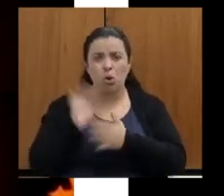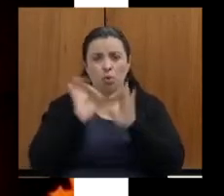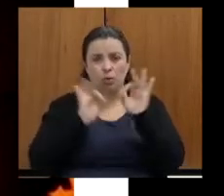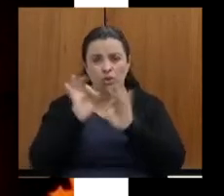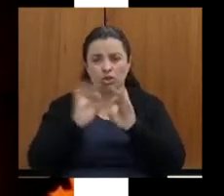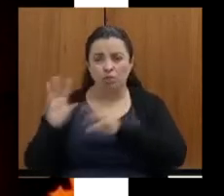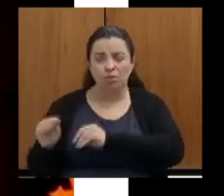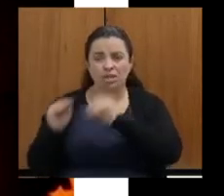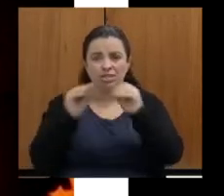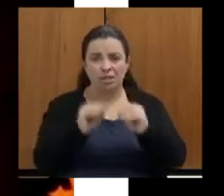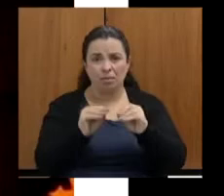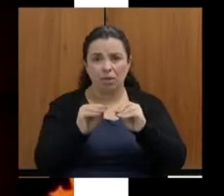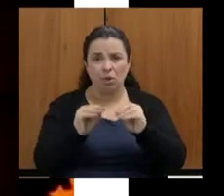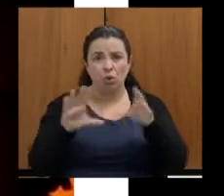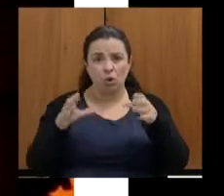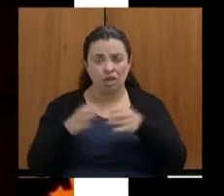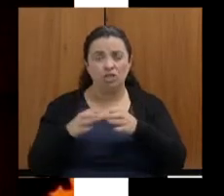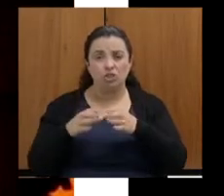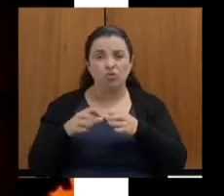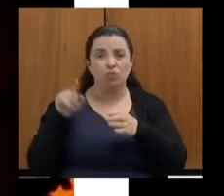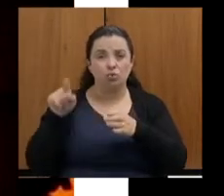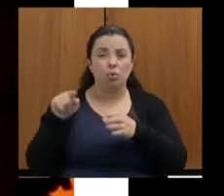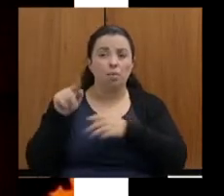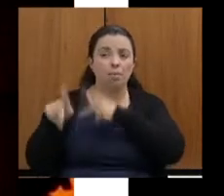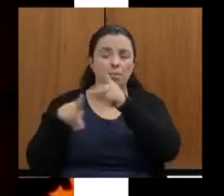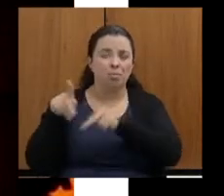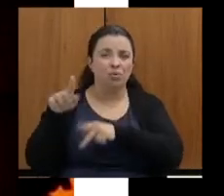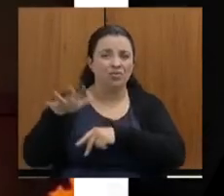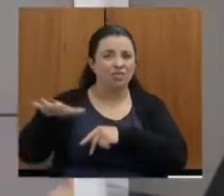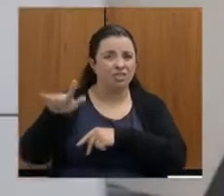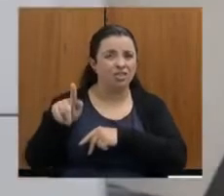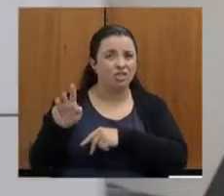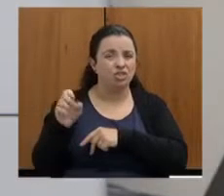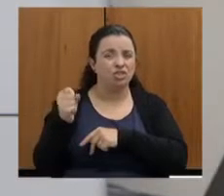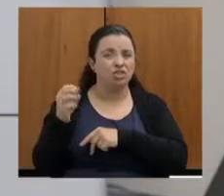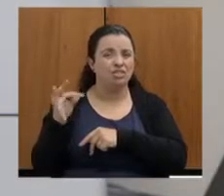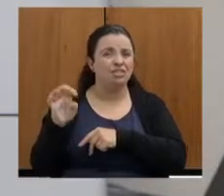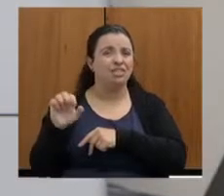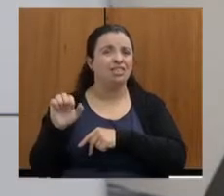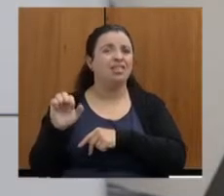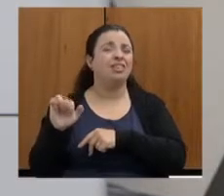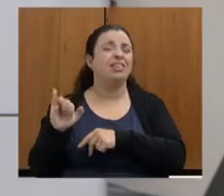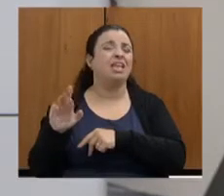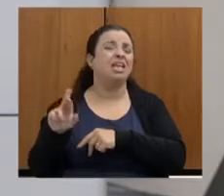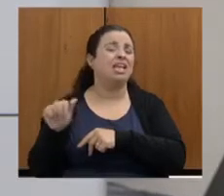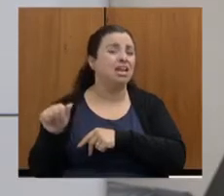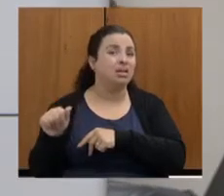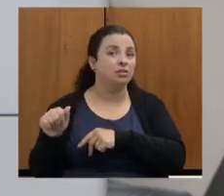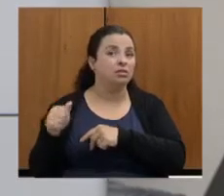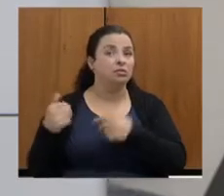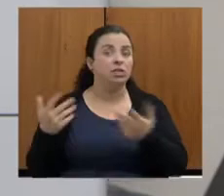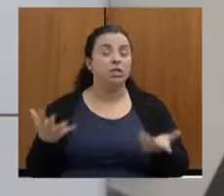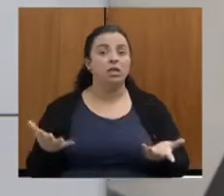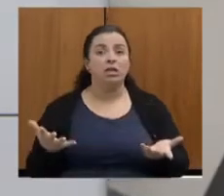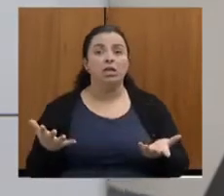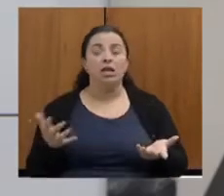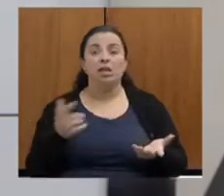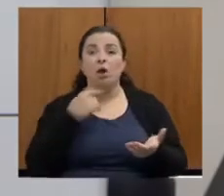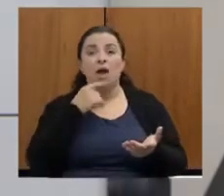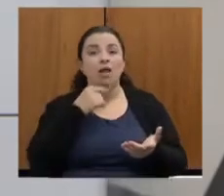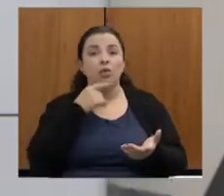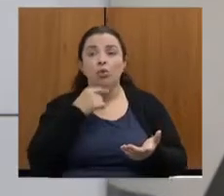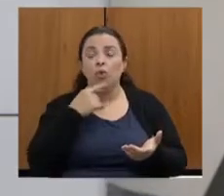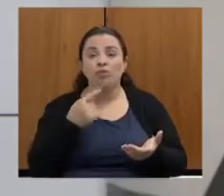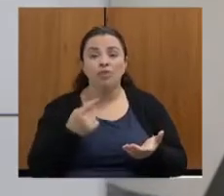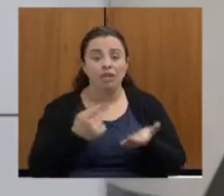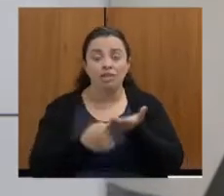ressentimento coletivo de Gesteira né e do outro lado assim a incerteza da repactuação porque se não foi bom para todo mundo não vai ser